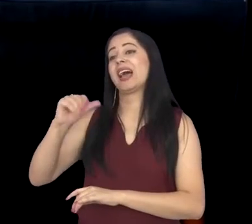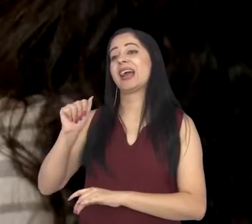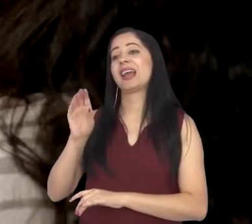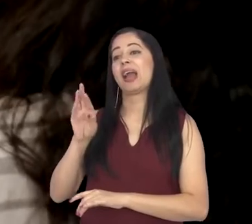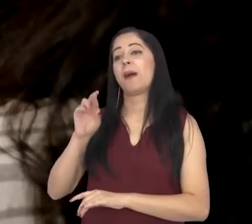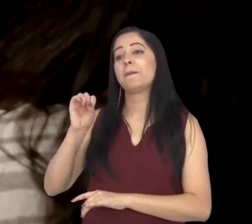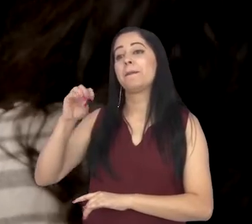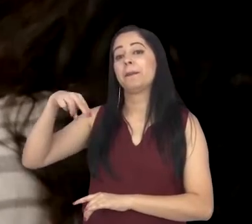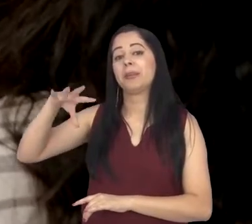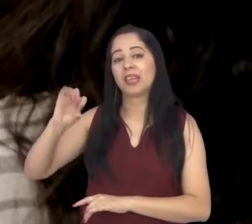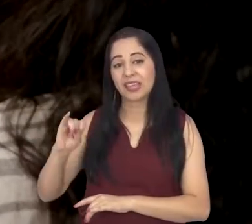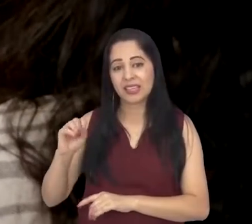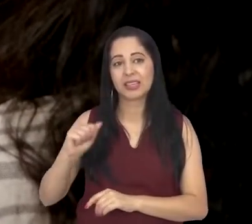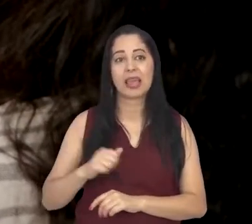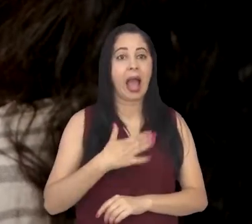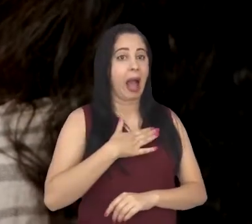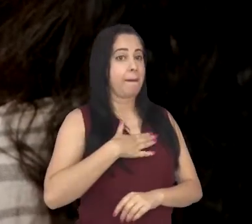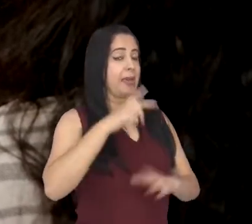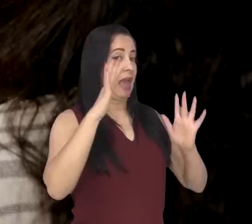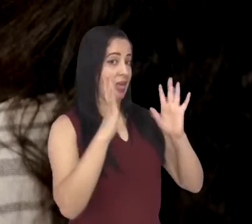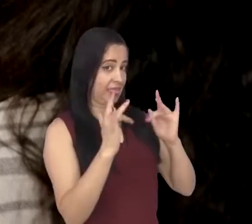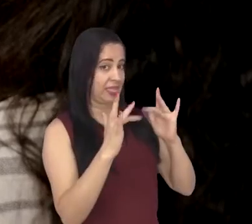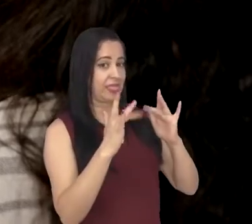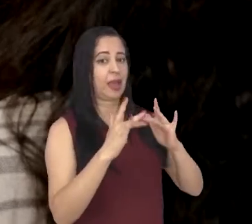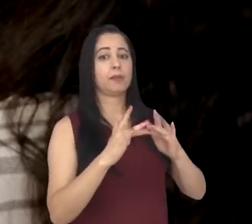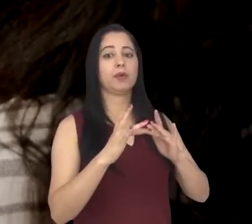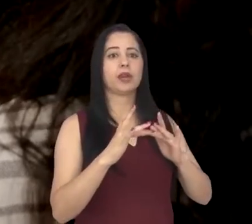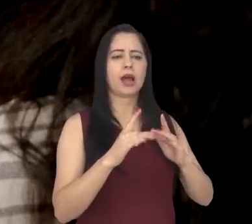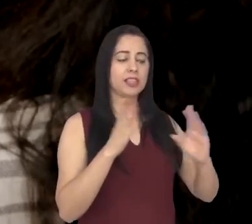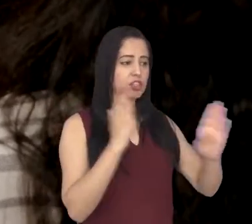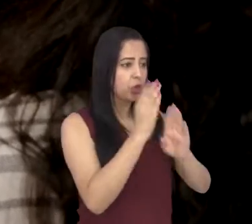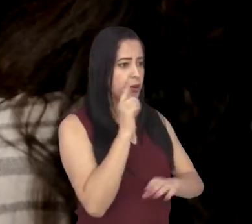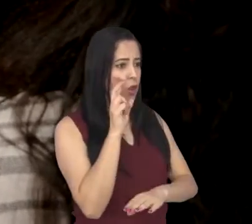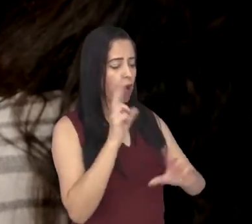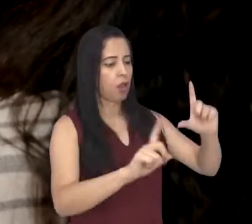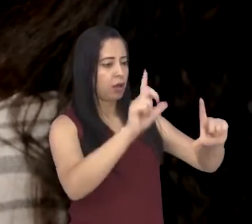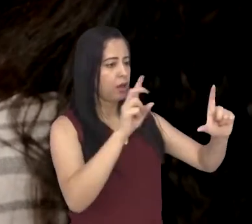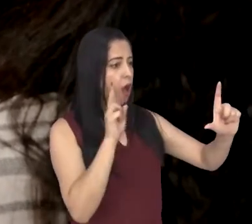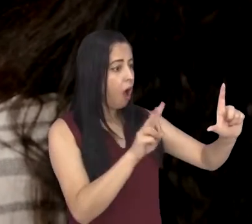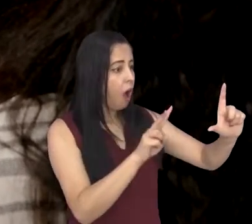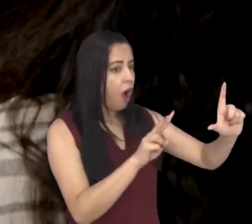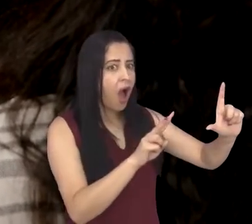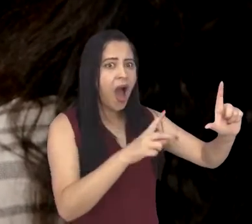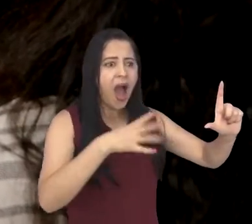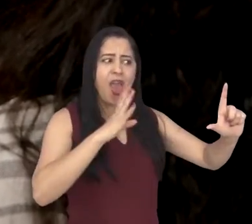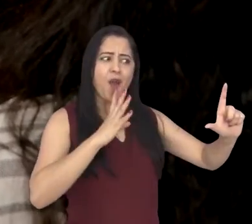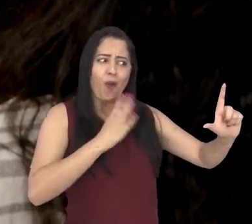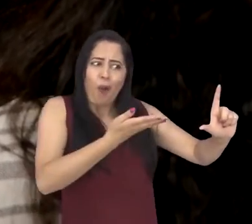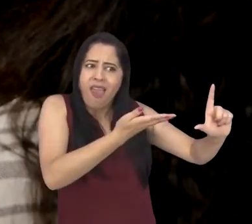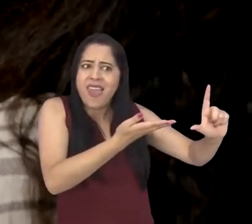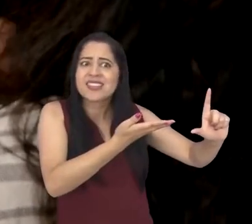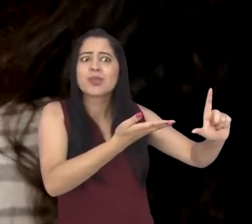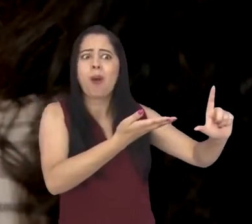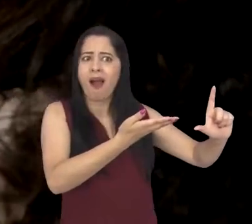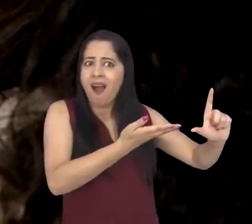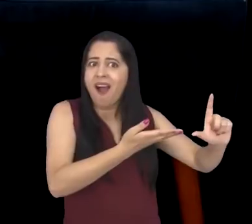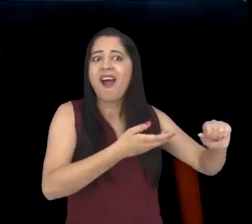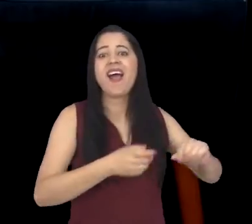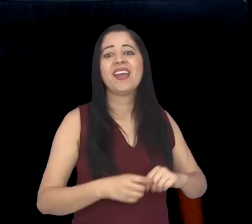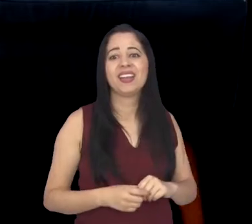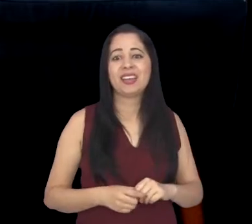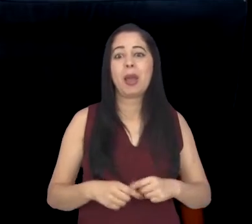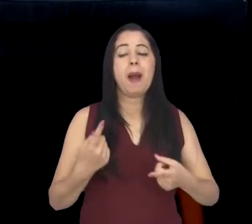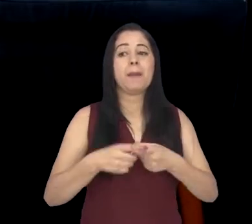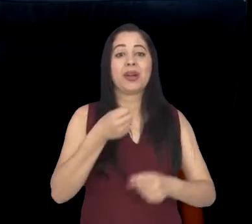minha namorada lá em Bauru, a Cristina, que é minha amiga até hoje, ela que descobriu pela pulseira. Ele é ele. Mas não contou para a mamãe. Que fazia